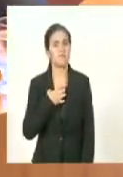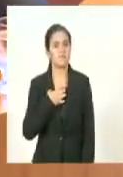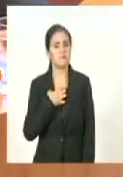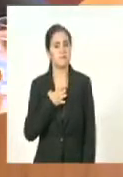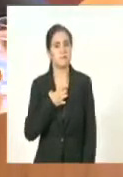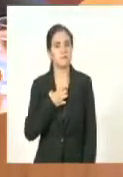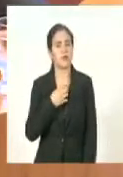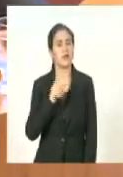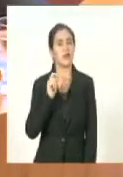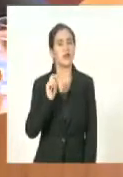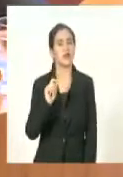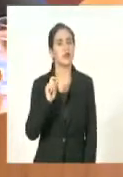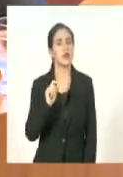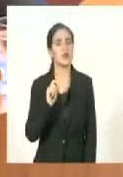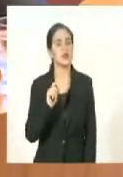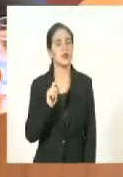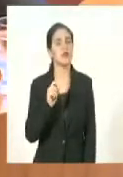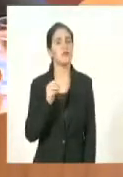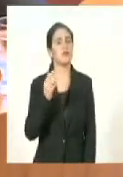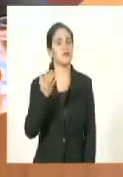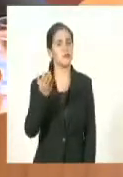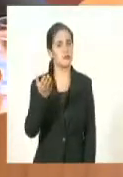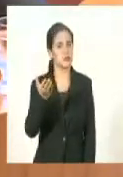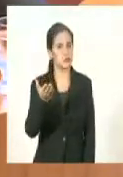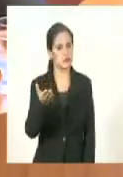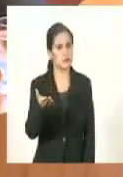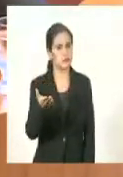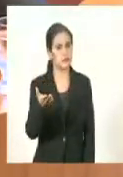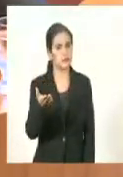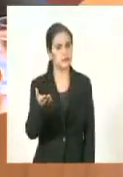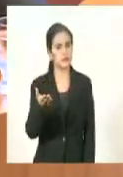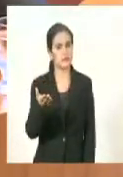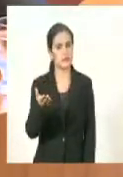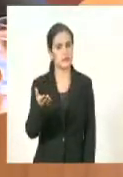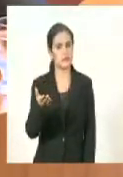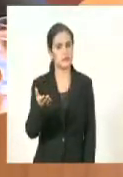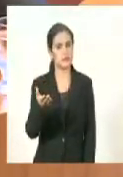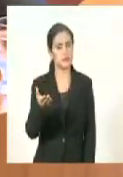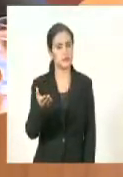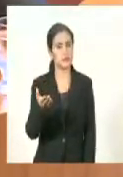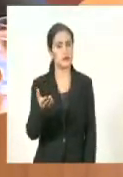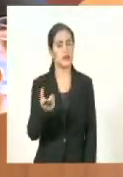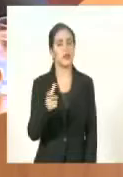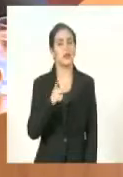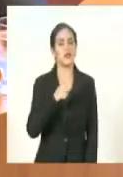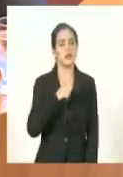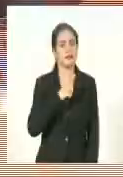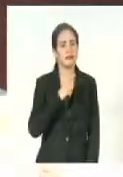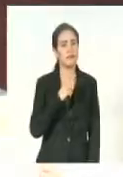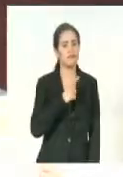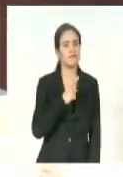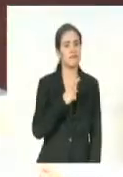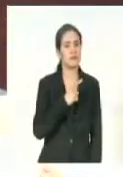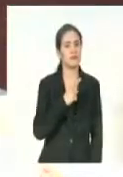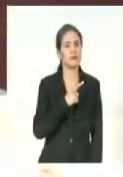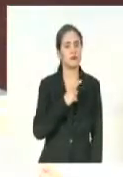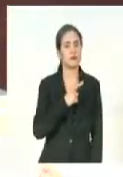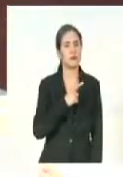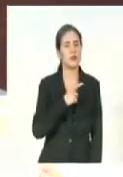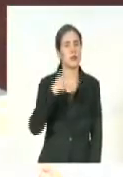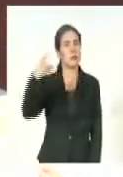de que Vossa Excelência tem uma imensa capacidade